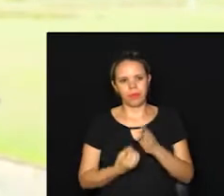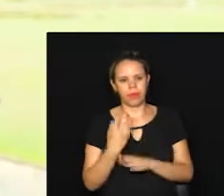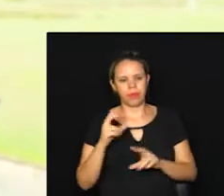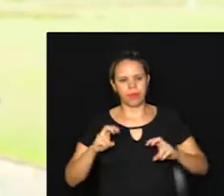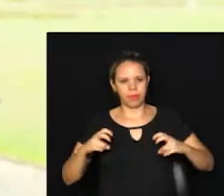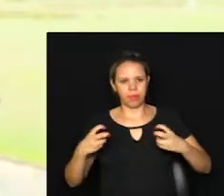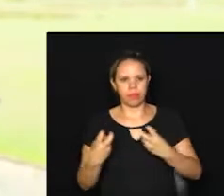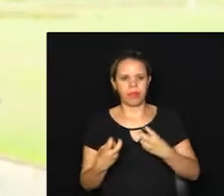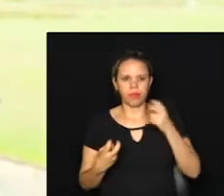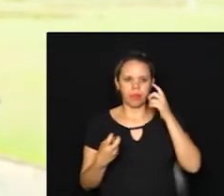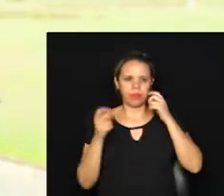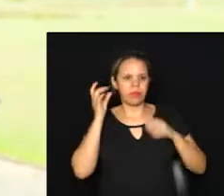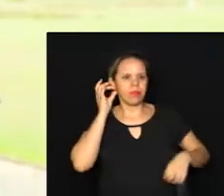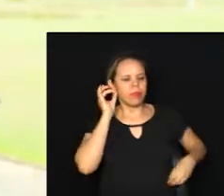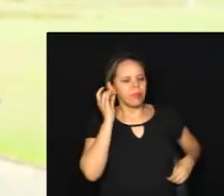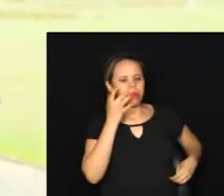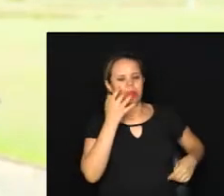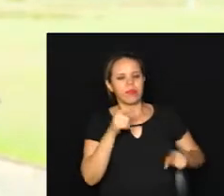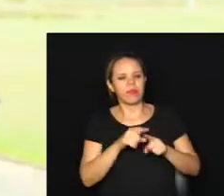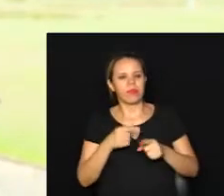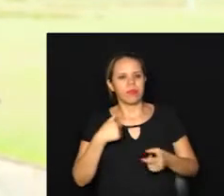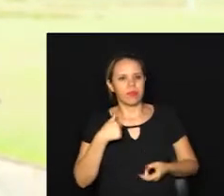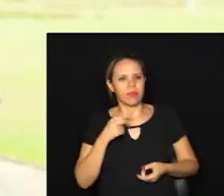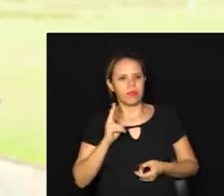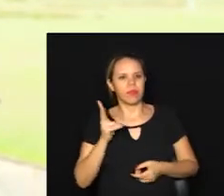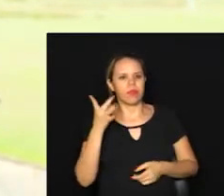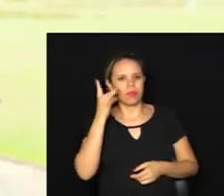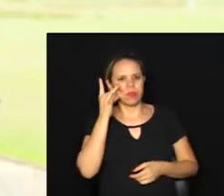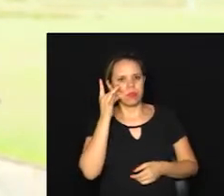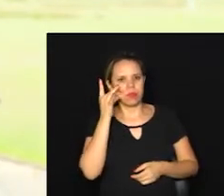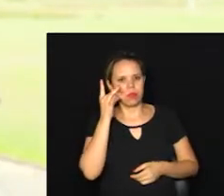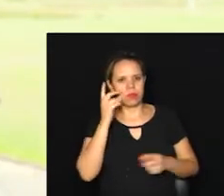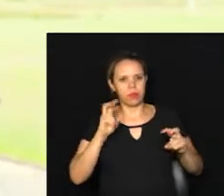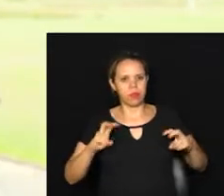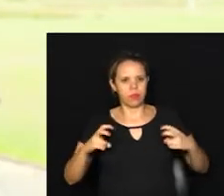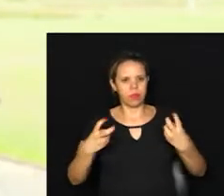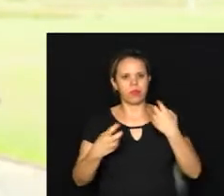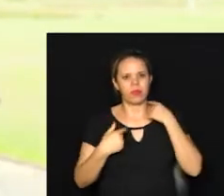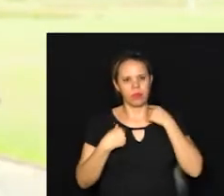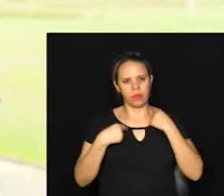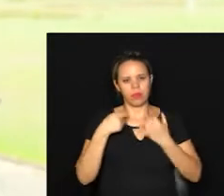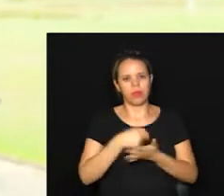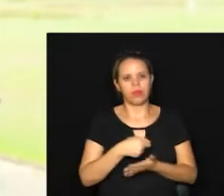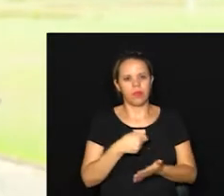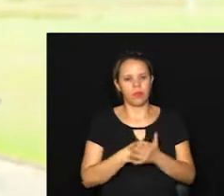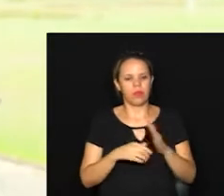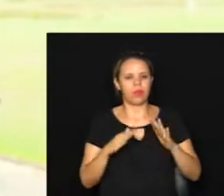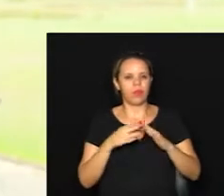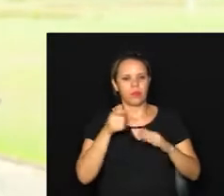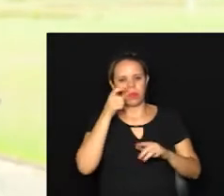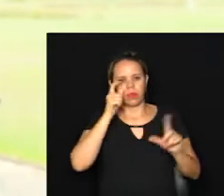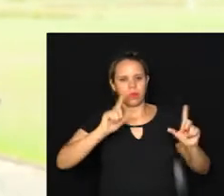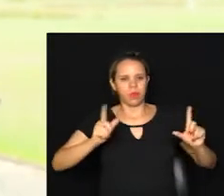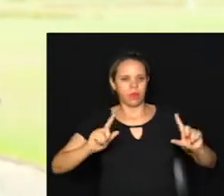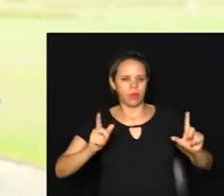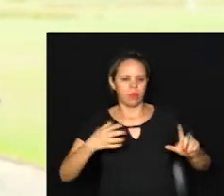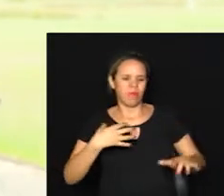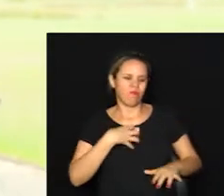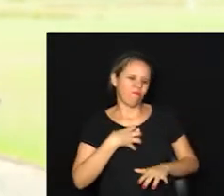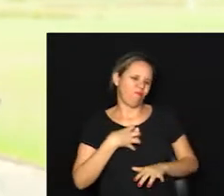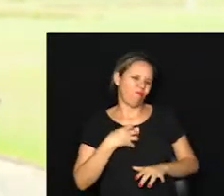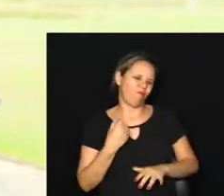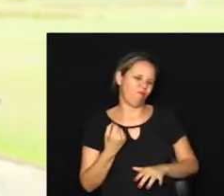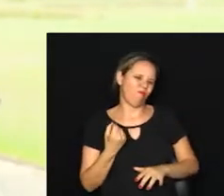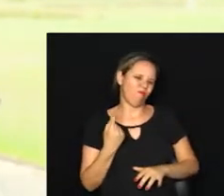de Ouro e você, por exemplo, no meu caso, que eu sempre estava presente no estádio, que eu sou obrigado a ficar em casa e assistir pela televisão. É uma sensação